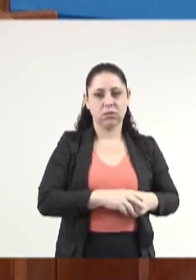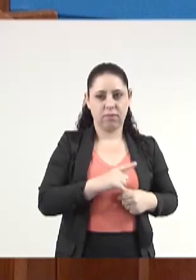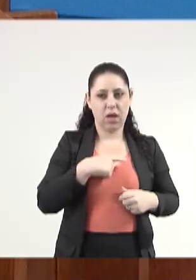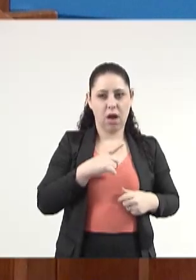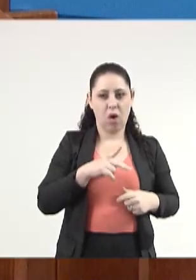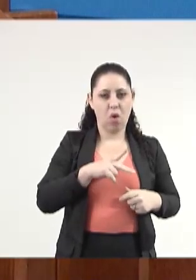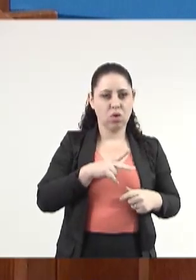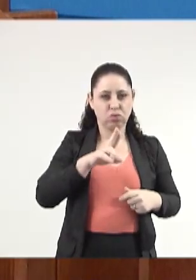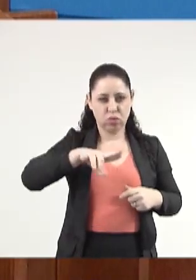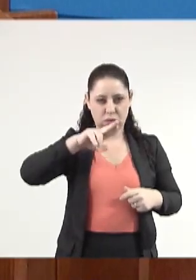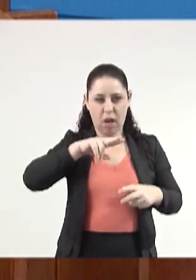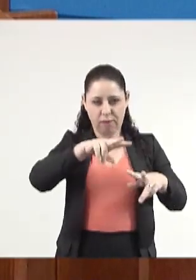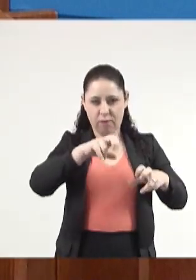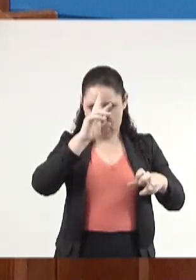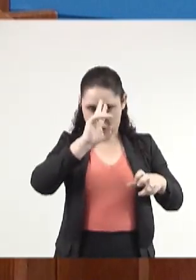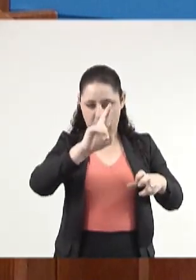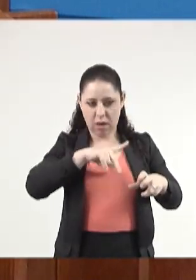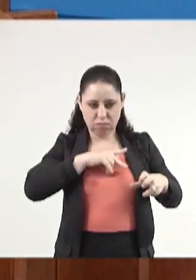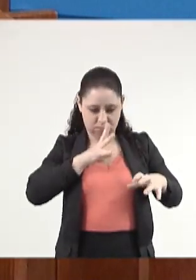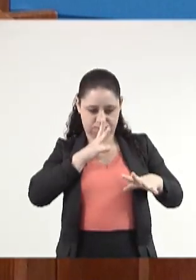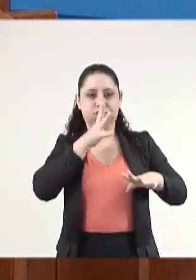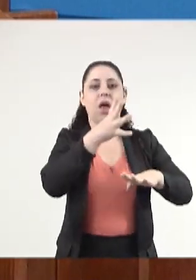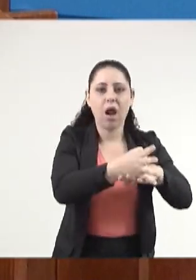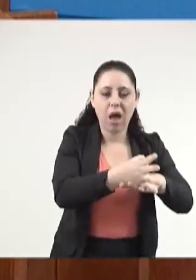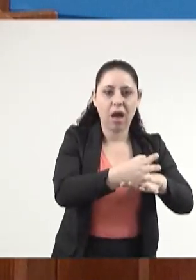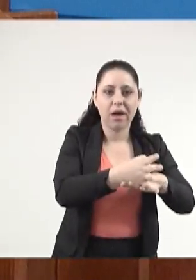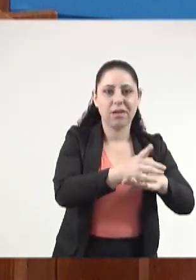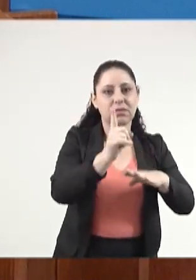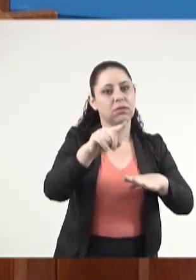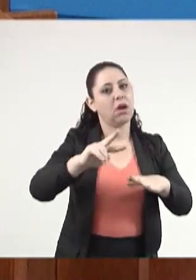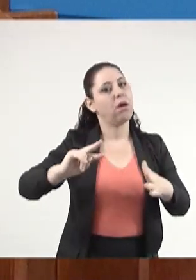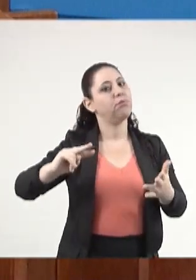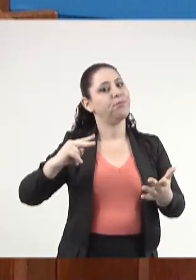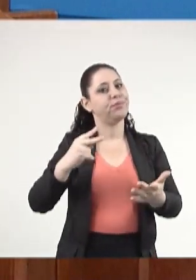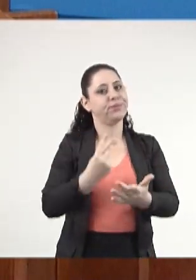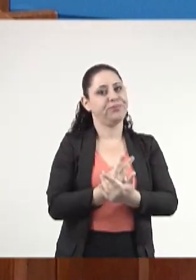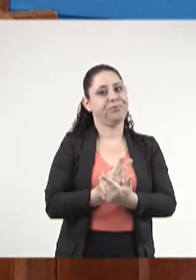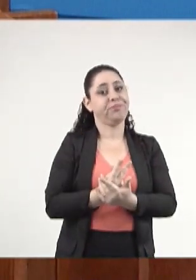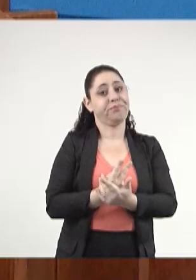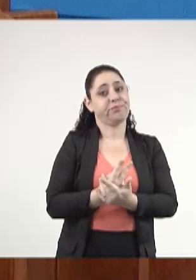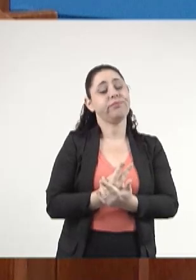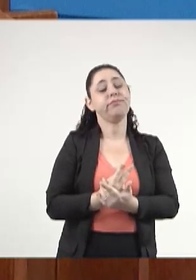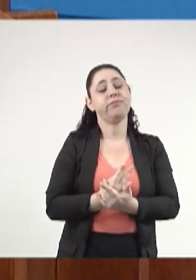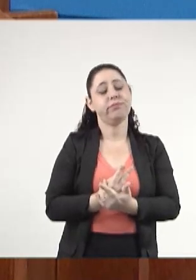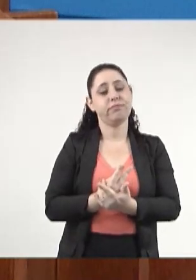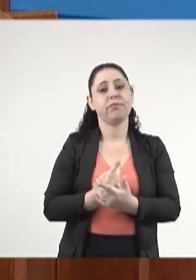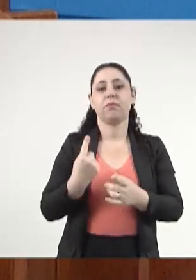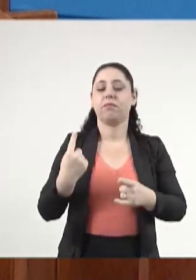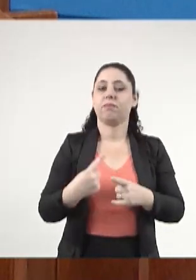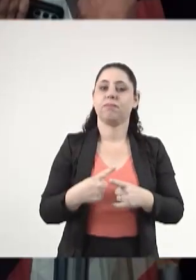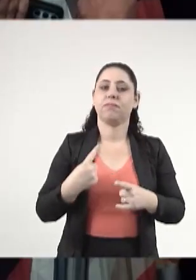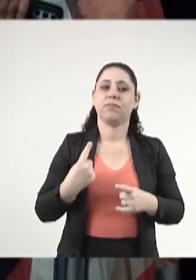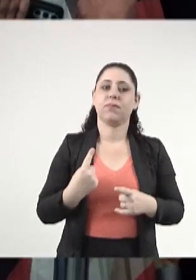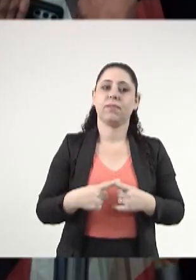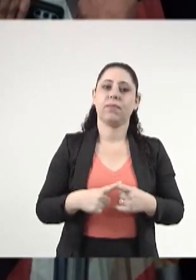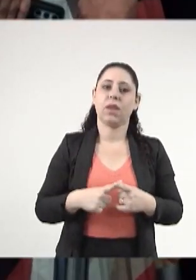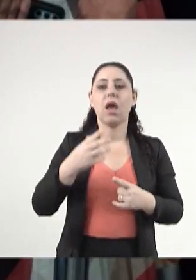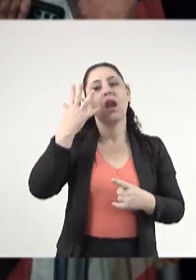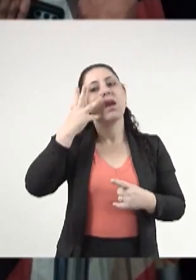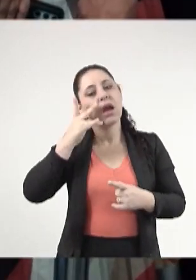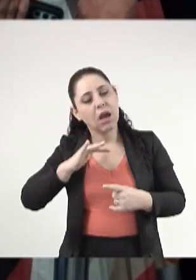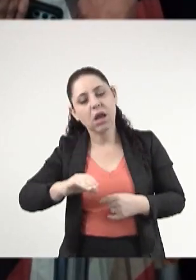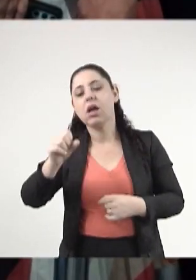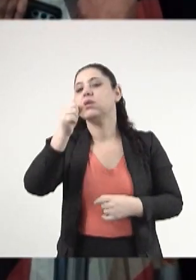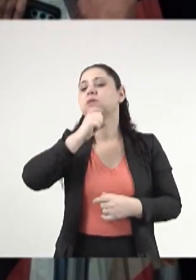e ocupem aquela fazenda. Isso seria um ato de irresponsabilidade, porque levam